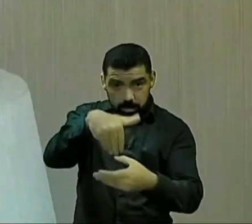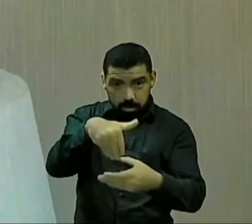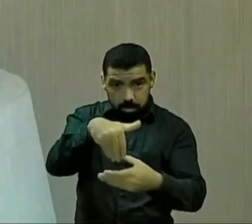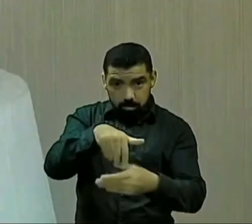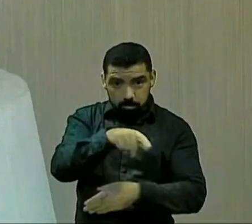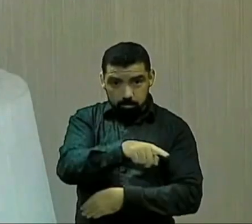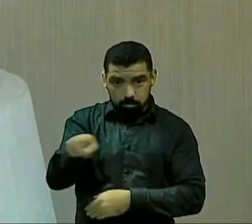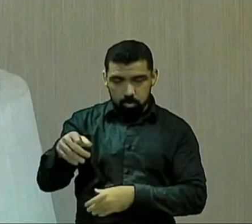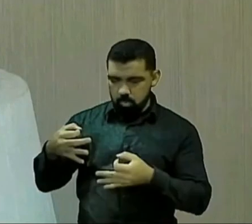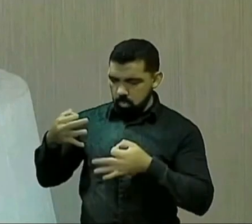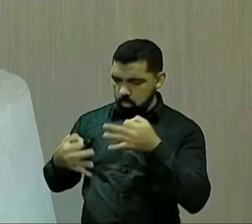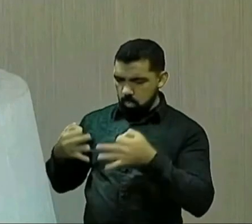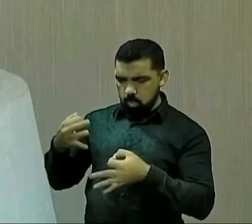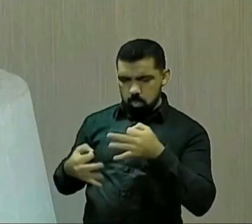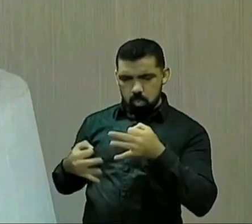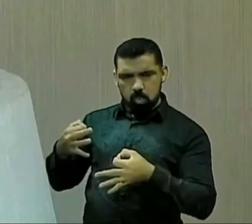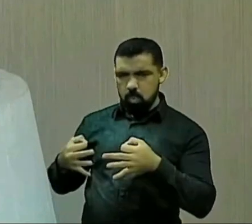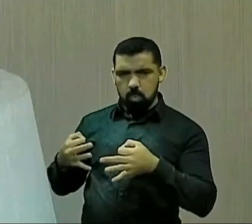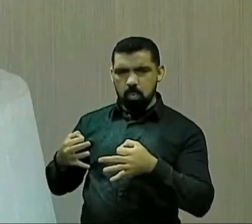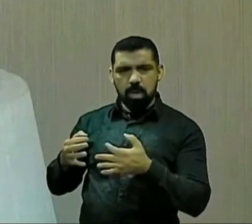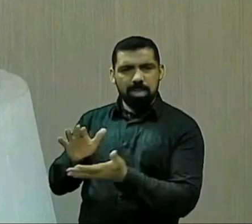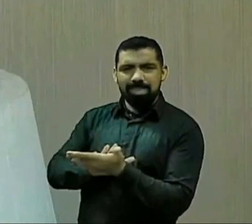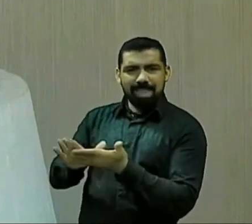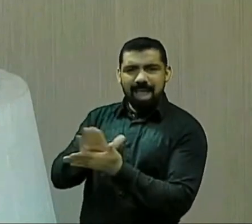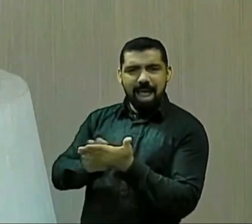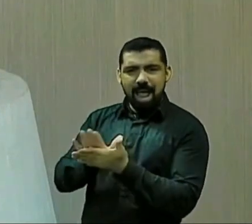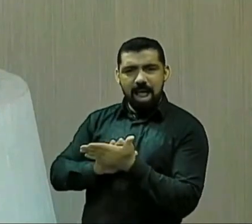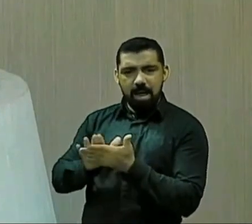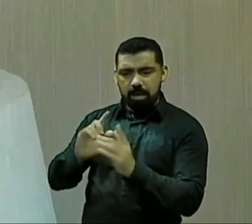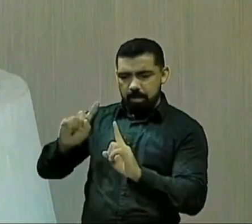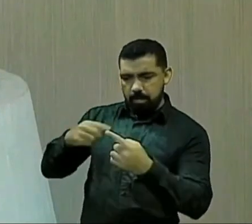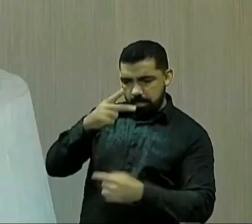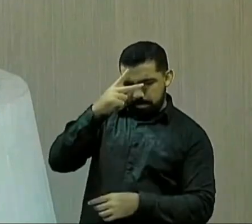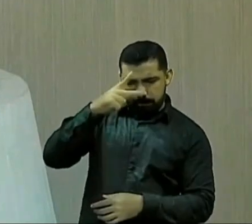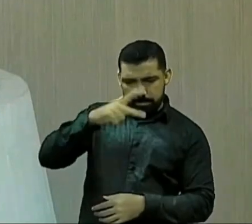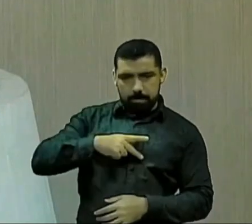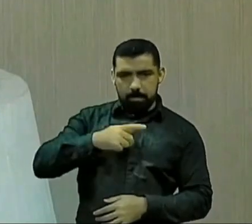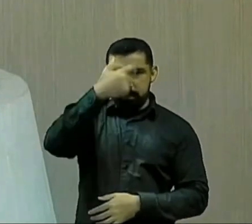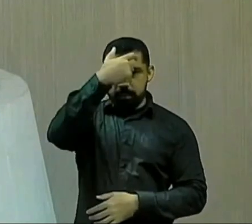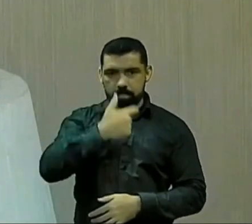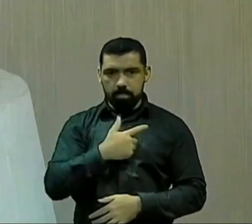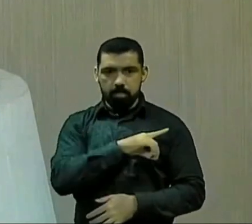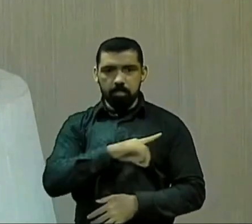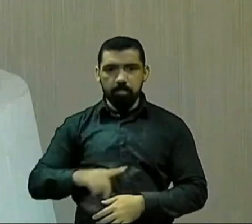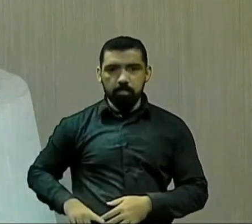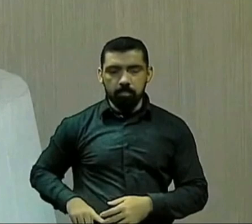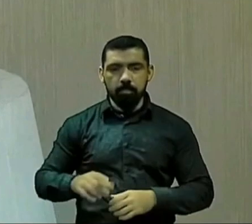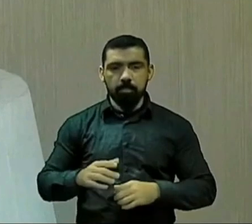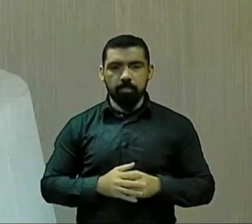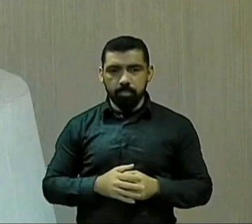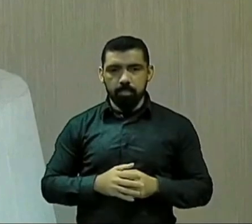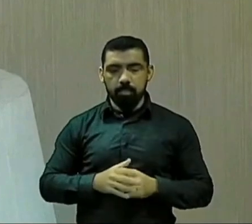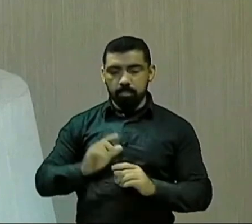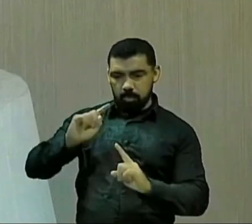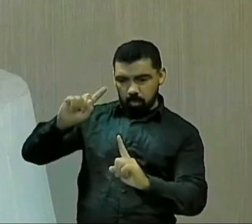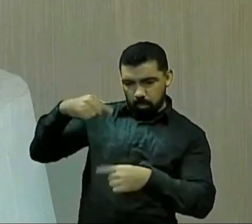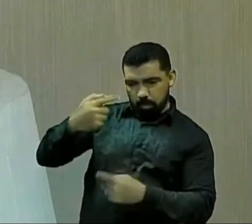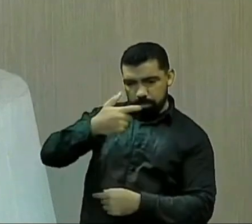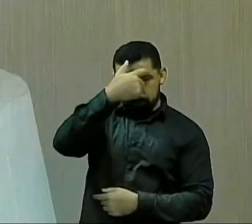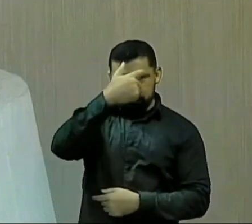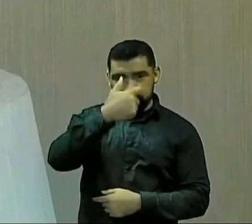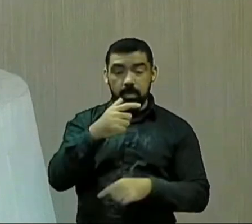Nada, a Justiça não tem nada contra, pessoalmente, esta deputada, contra a